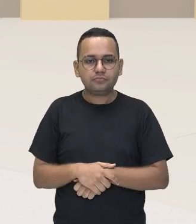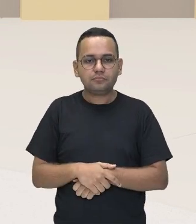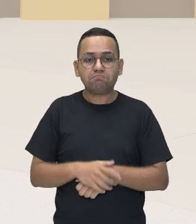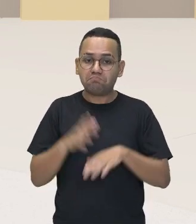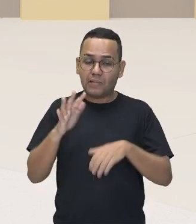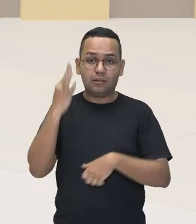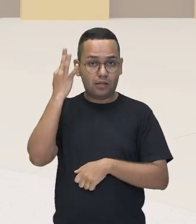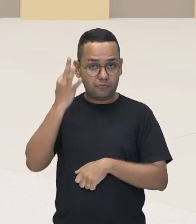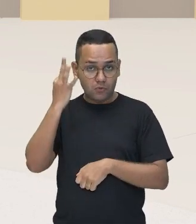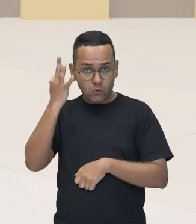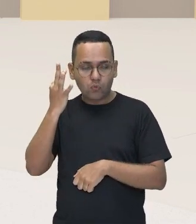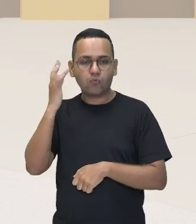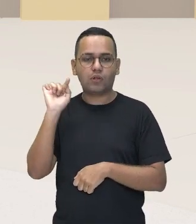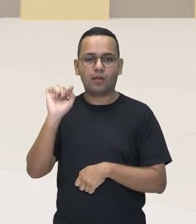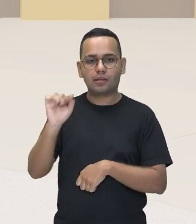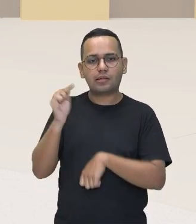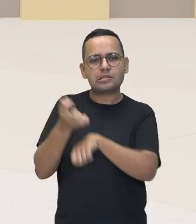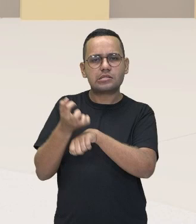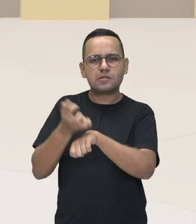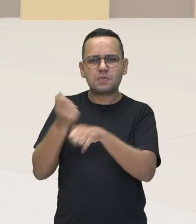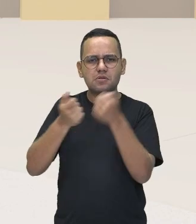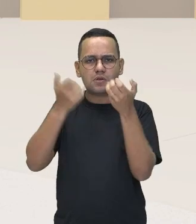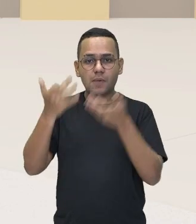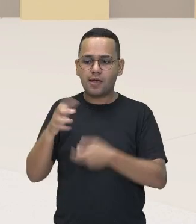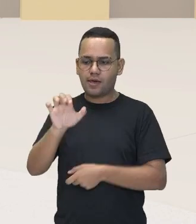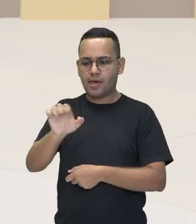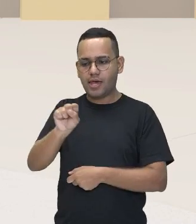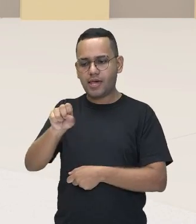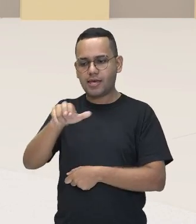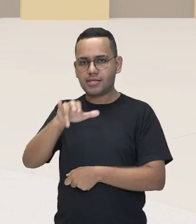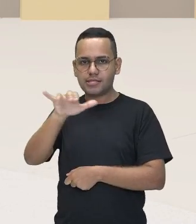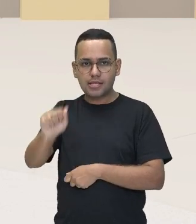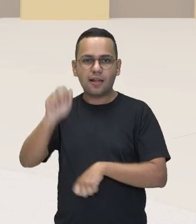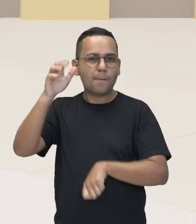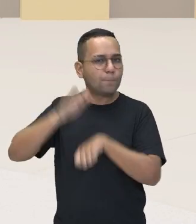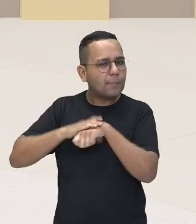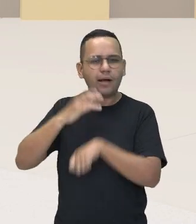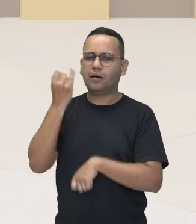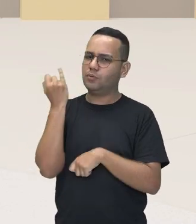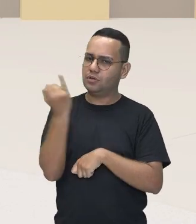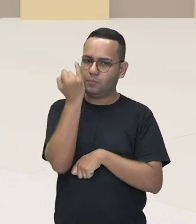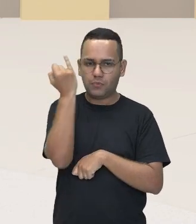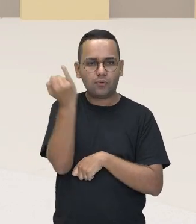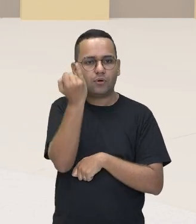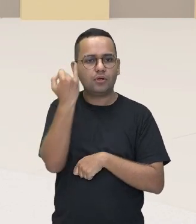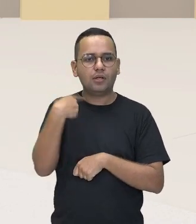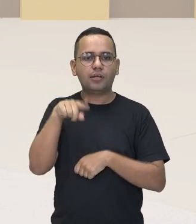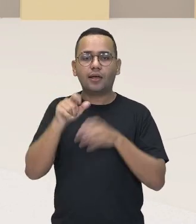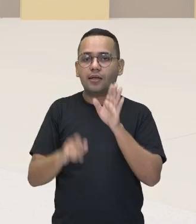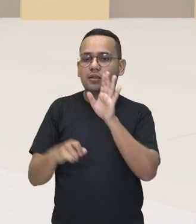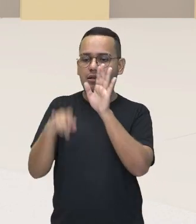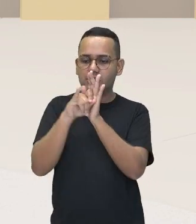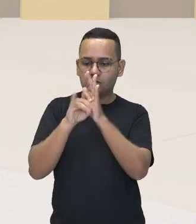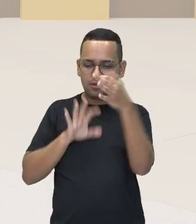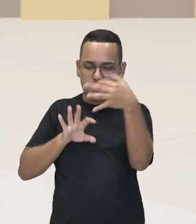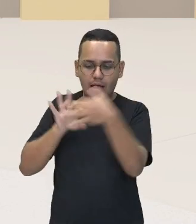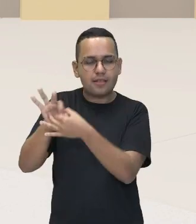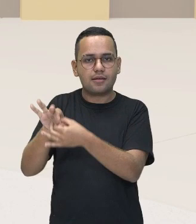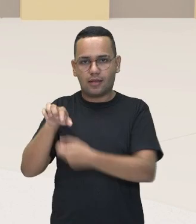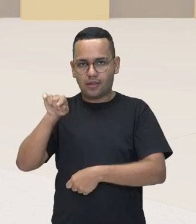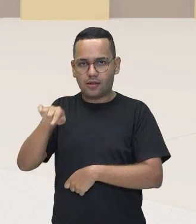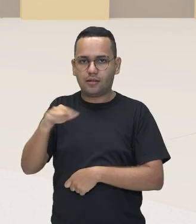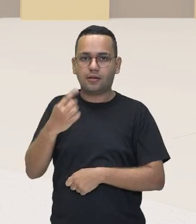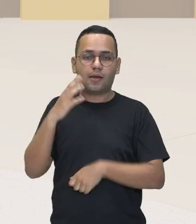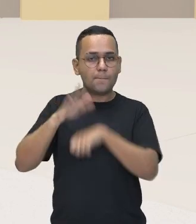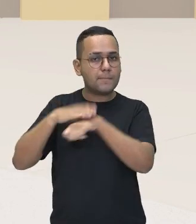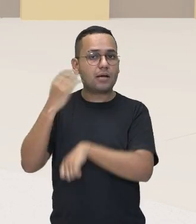a definição do que algo é, ou seja, a identidade é a definição da essência.